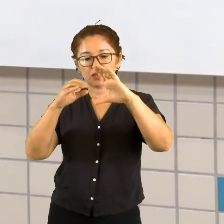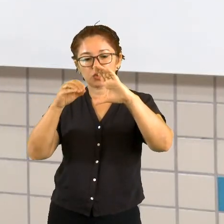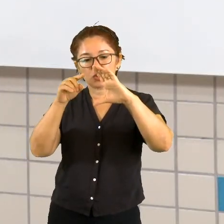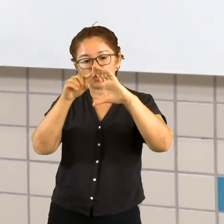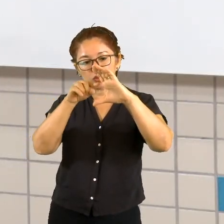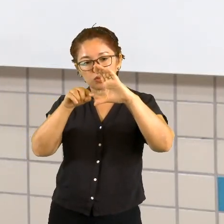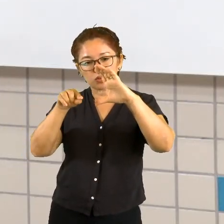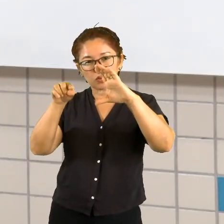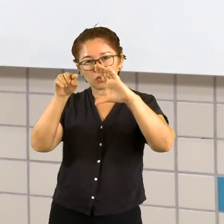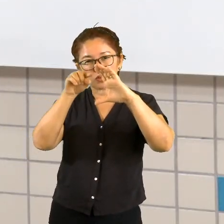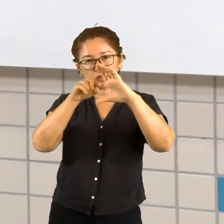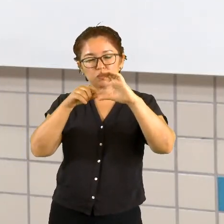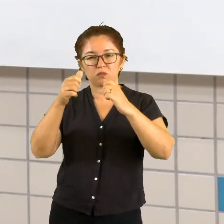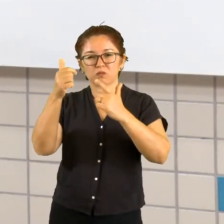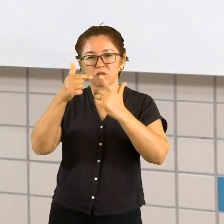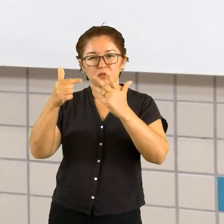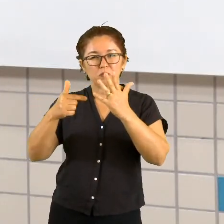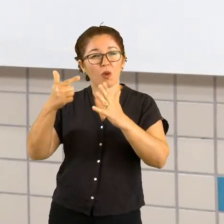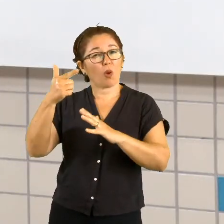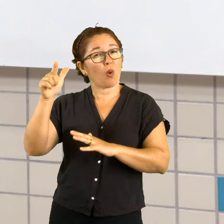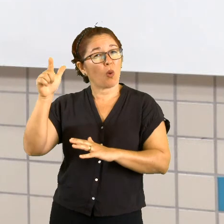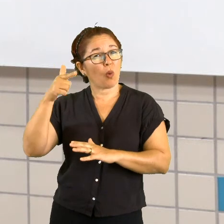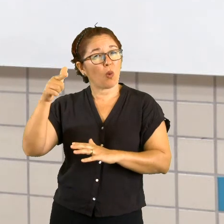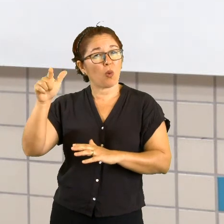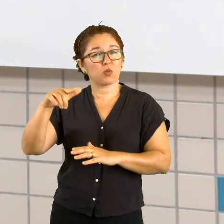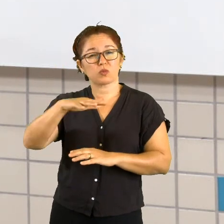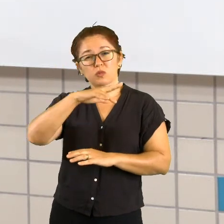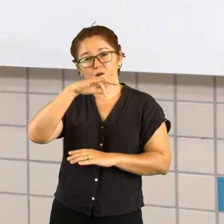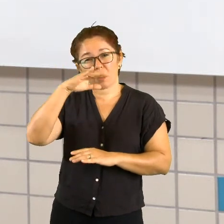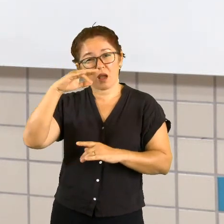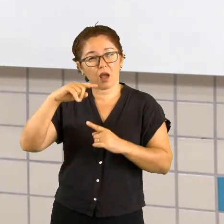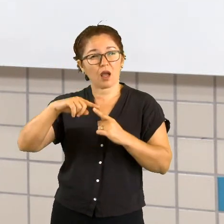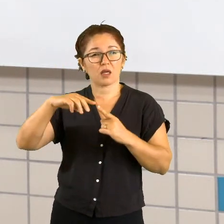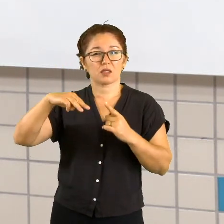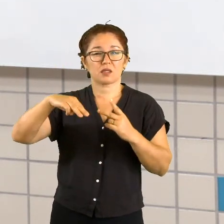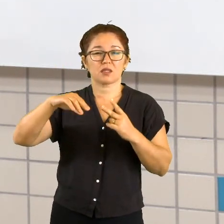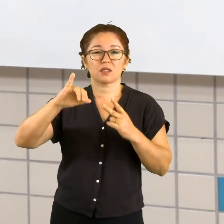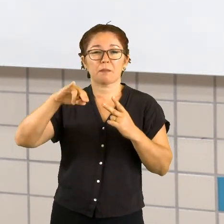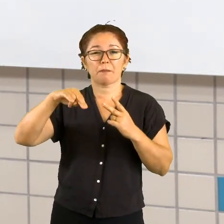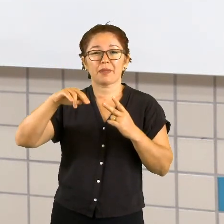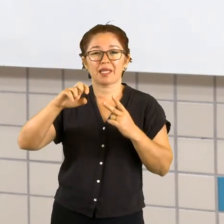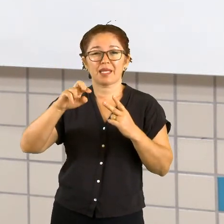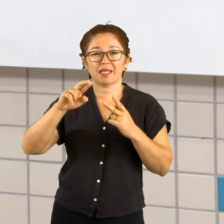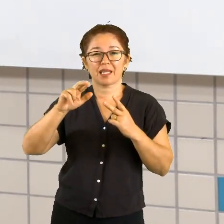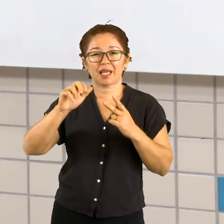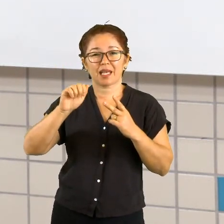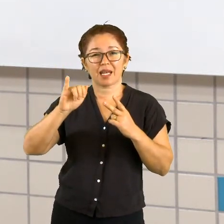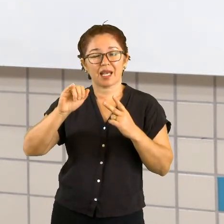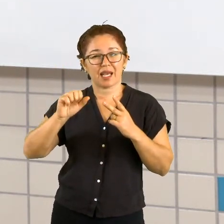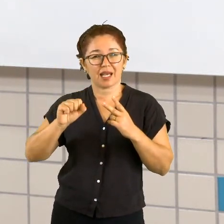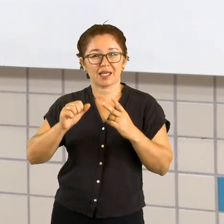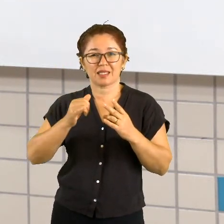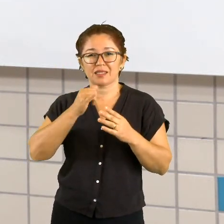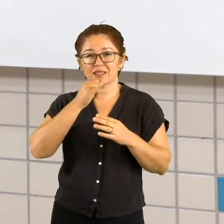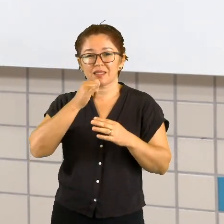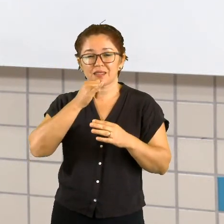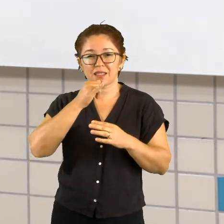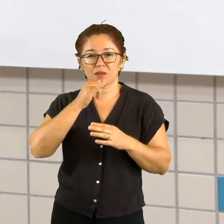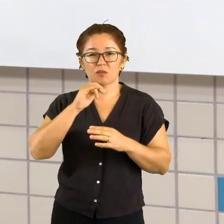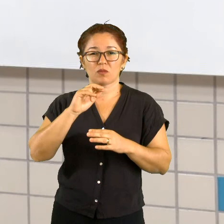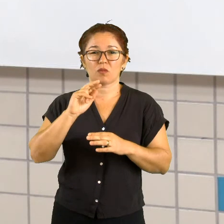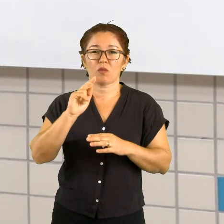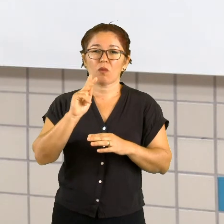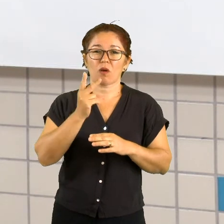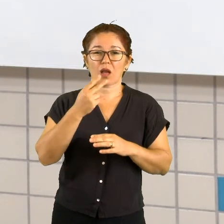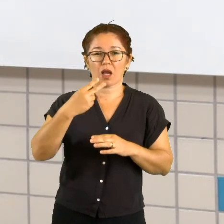basicamente de outros minerais e gases, como o magnésio, o ferro, o silício e o oxigênio, que nós temos em